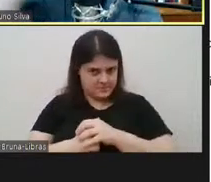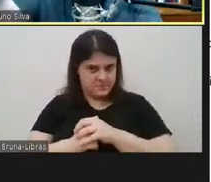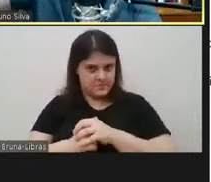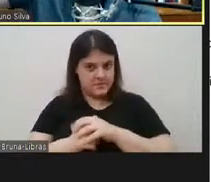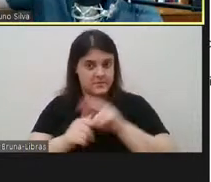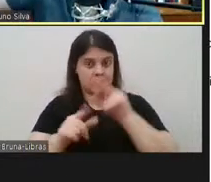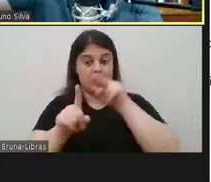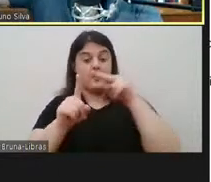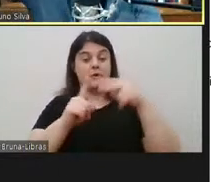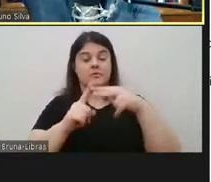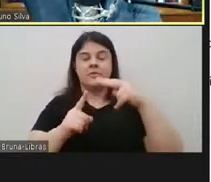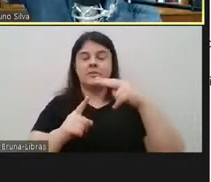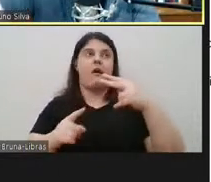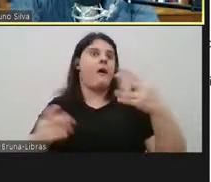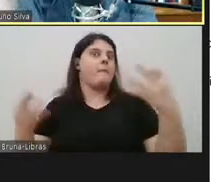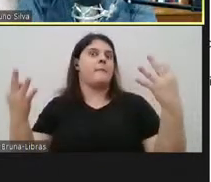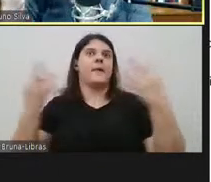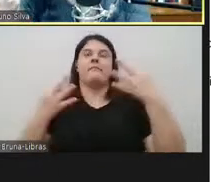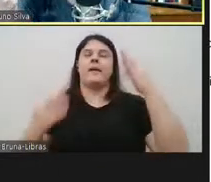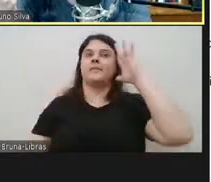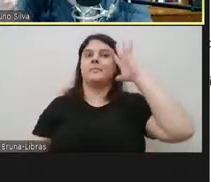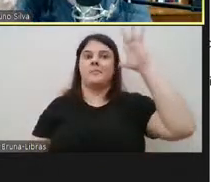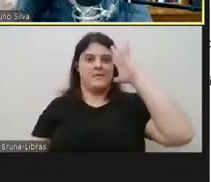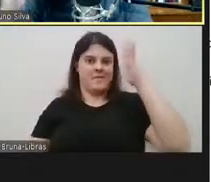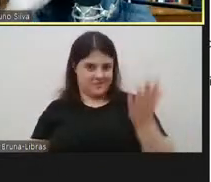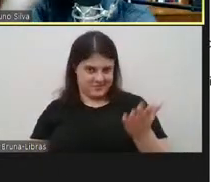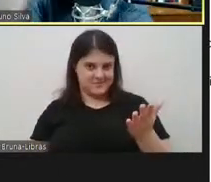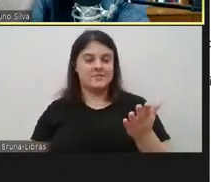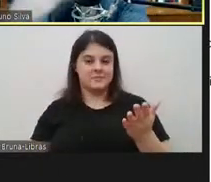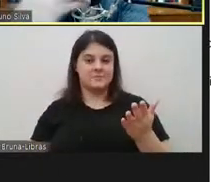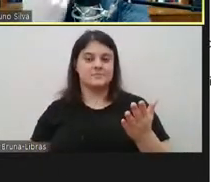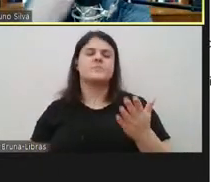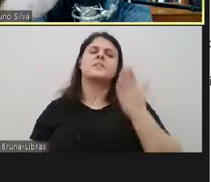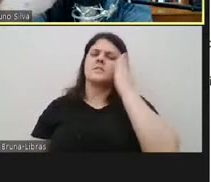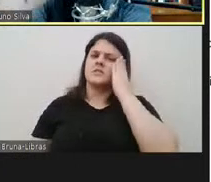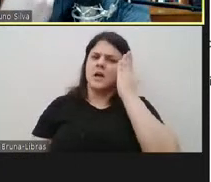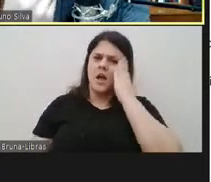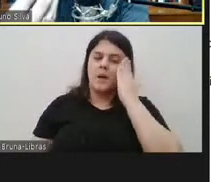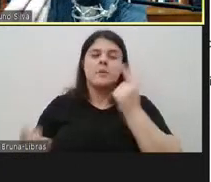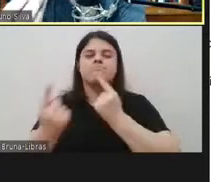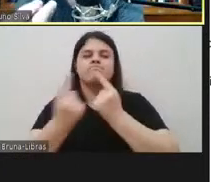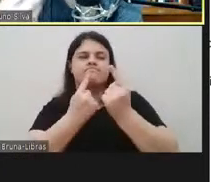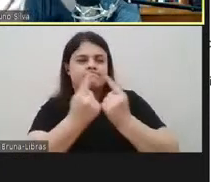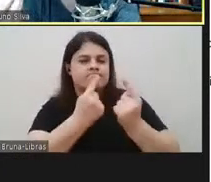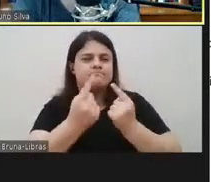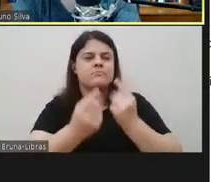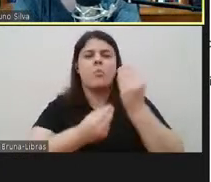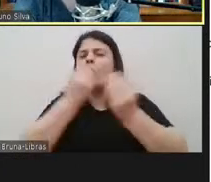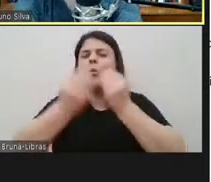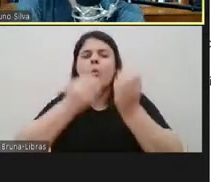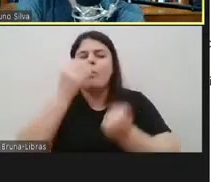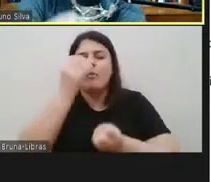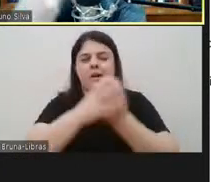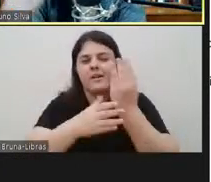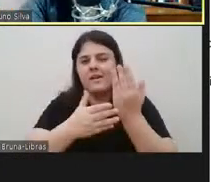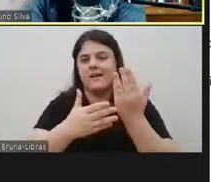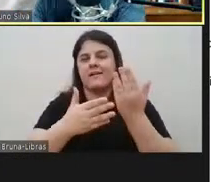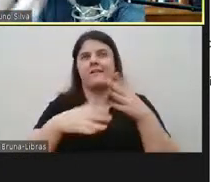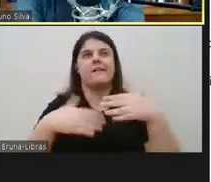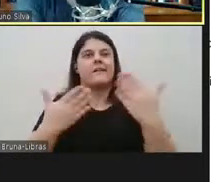isso ideal né gente não condiz teórico como eu tô falando para vocês é óbvio que esse debate sobre o estado moderno